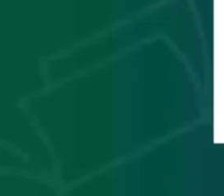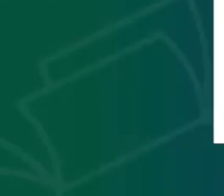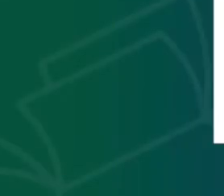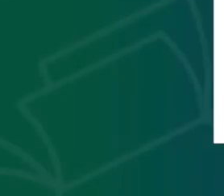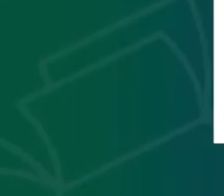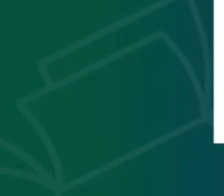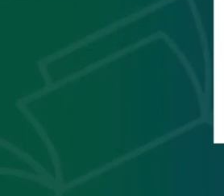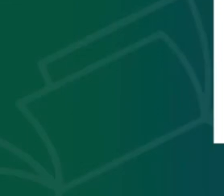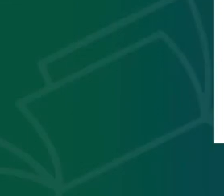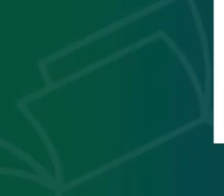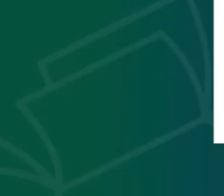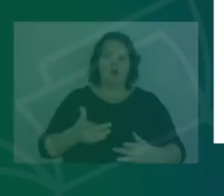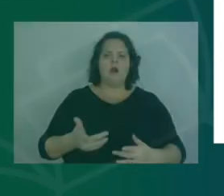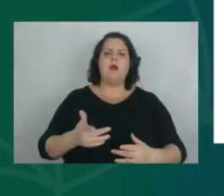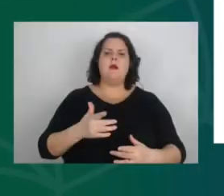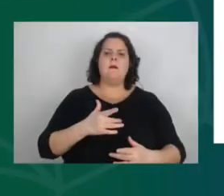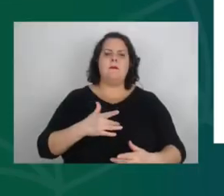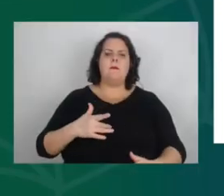favor?